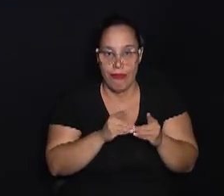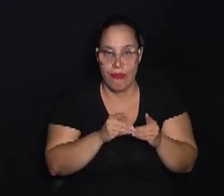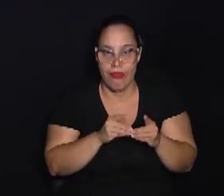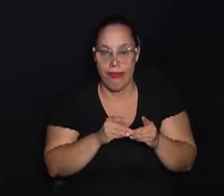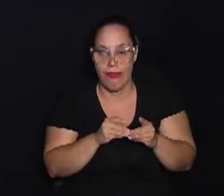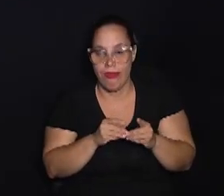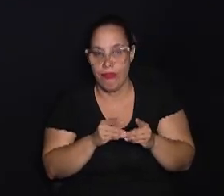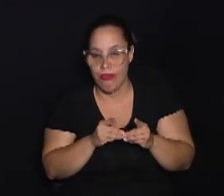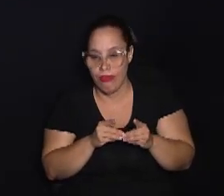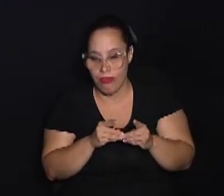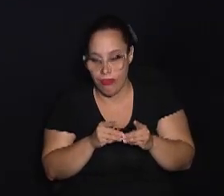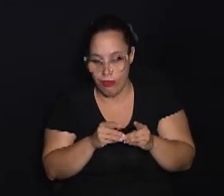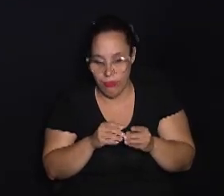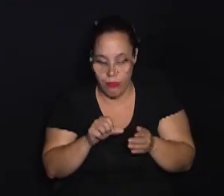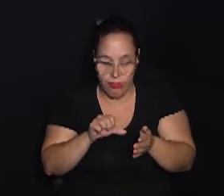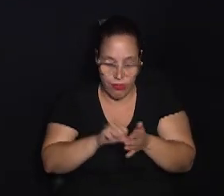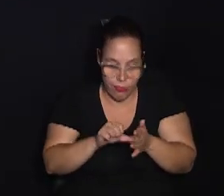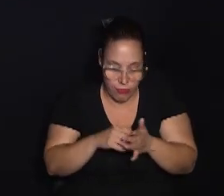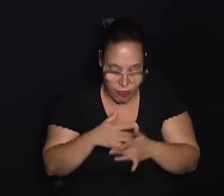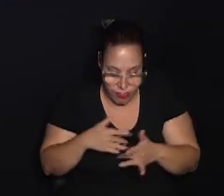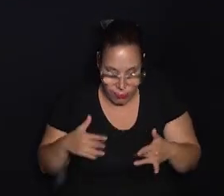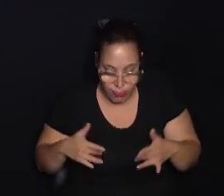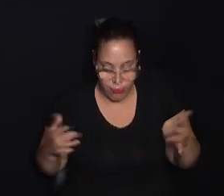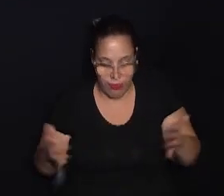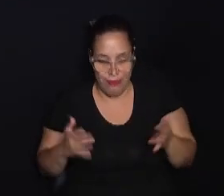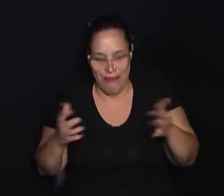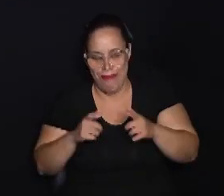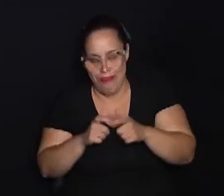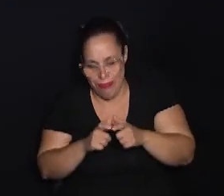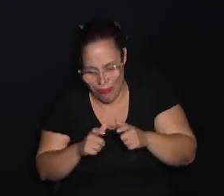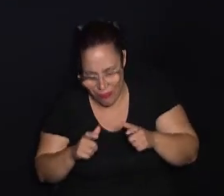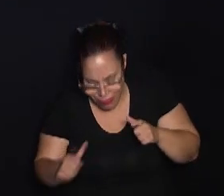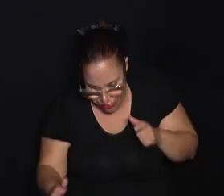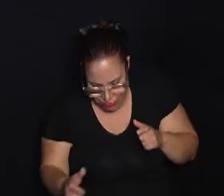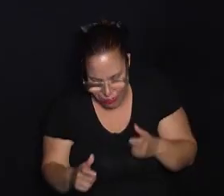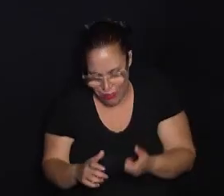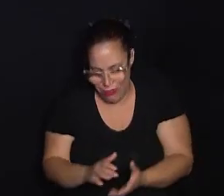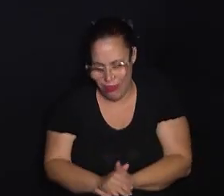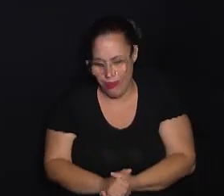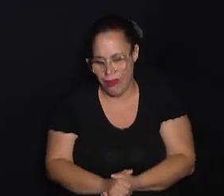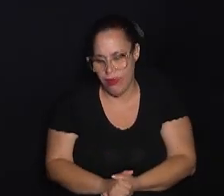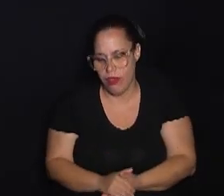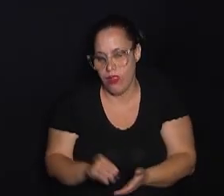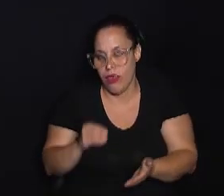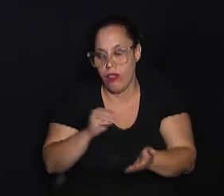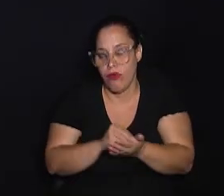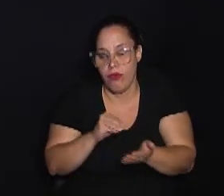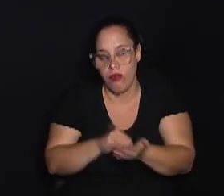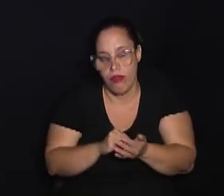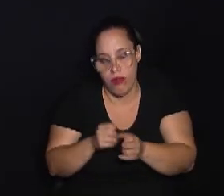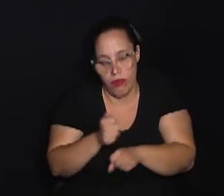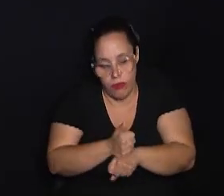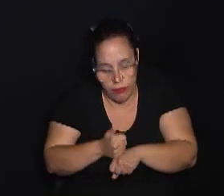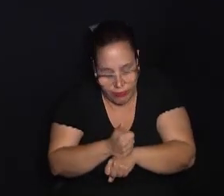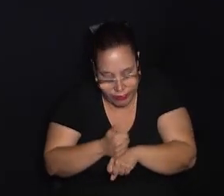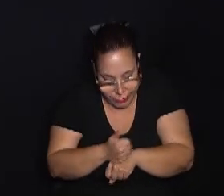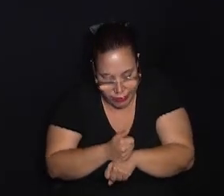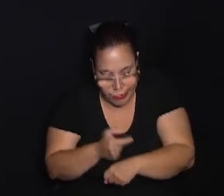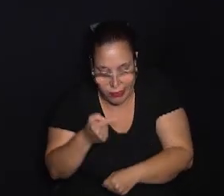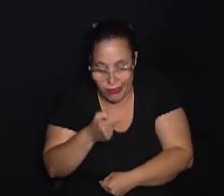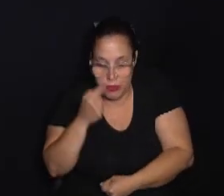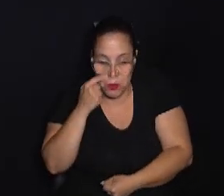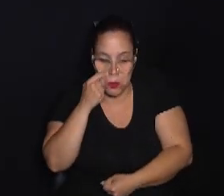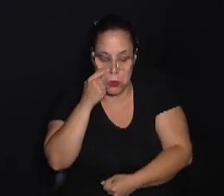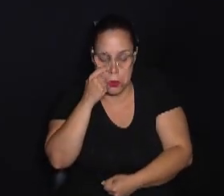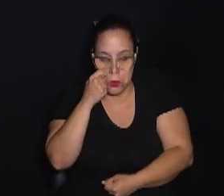ser atendida, né, no centro de saúde, que tem uma demanda muito gigantesca. E muitas das vezes falta profissionais. Então, essa também foi uma